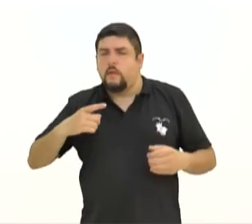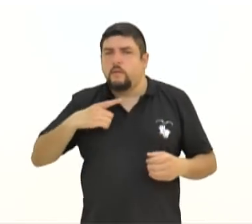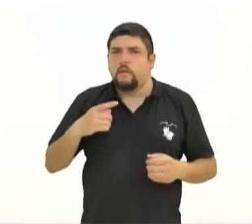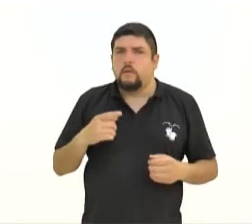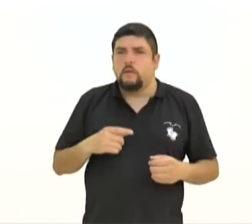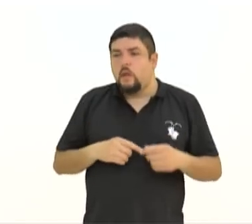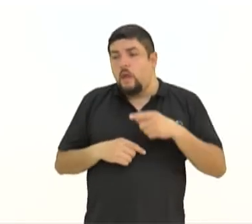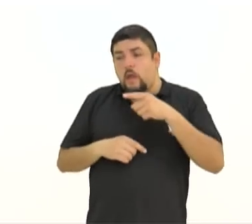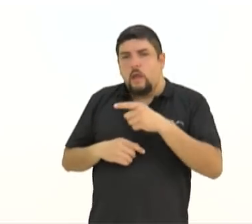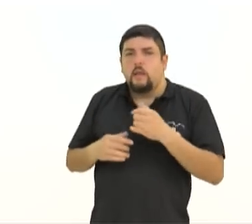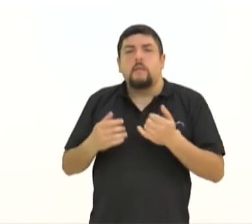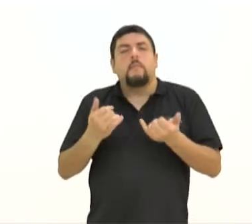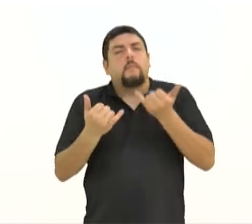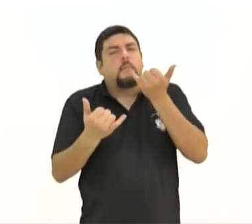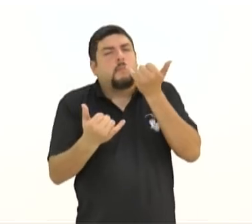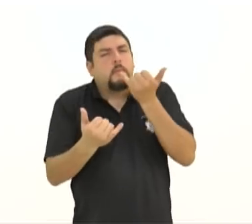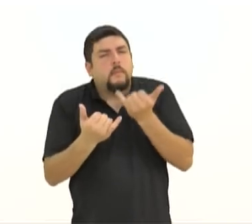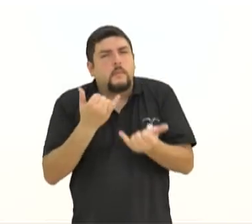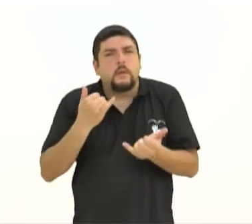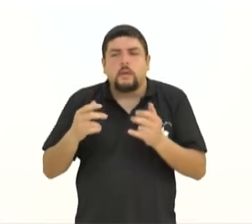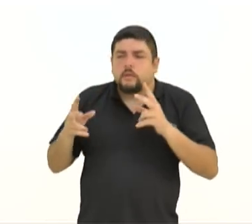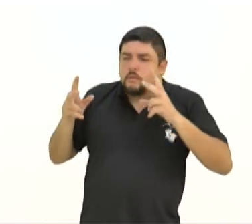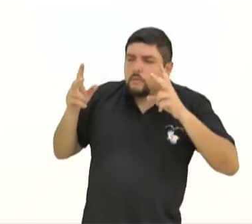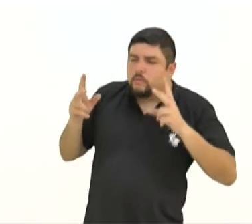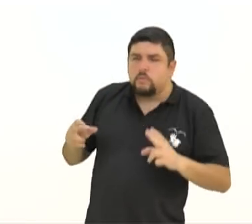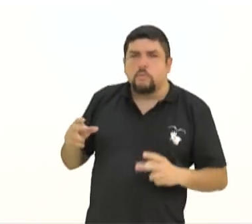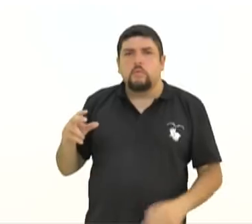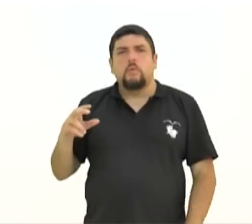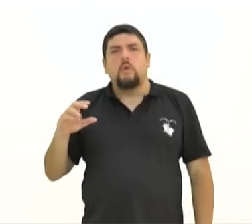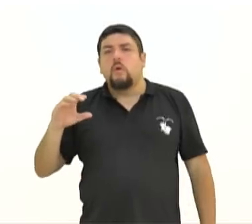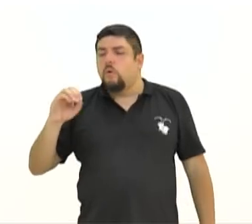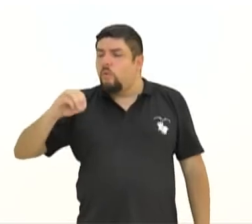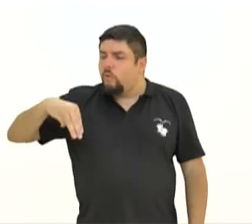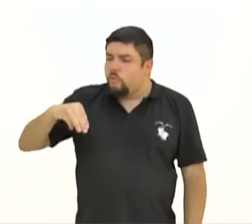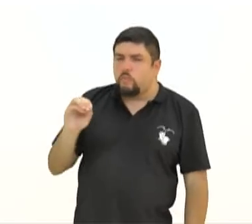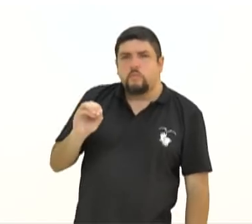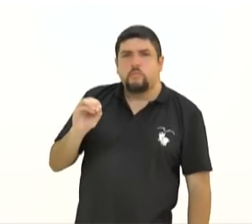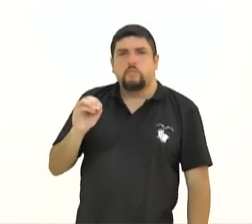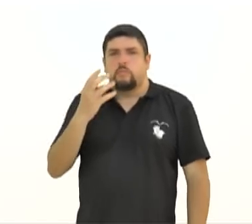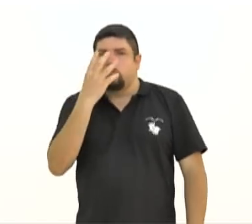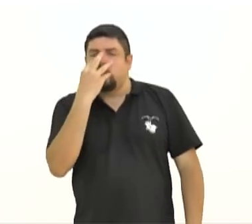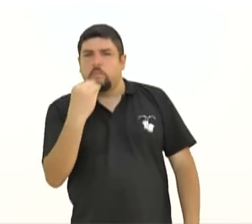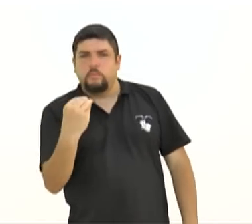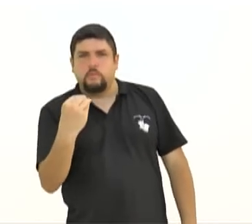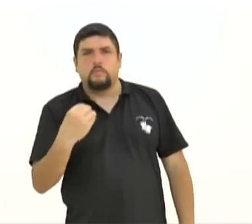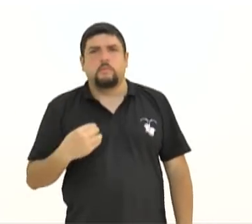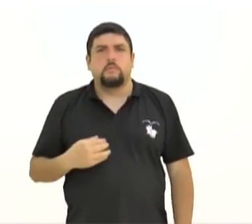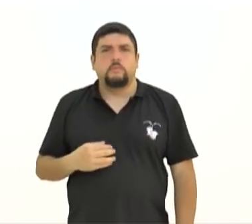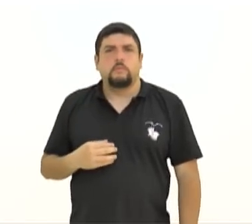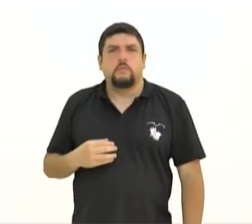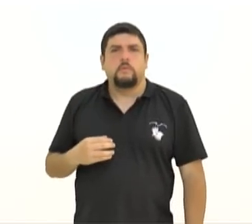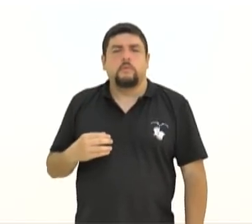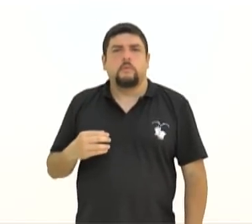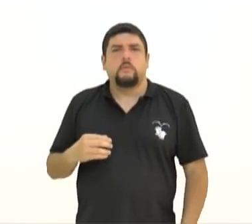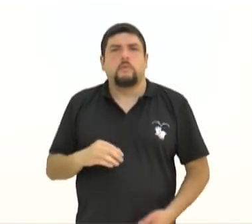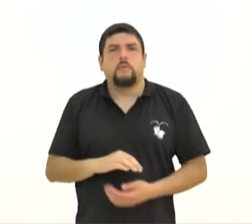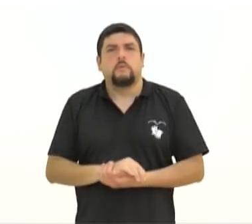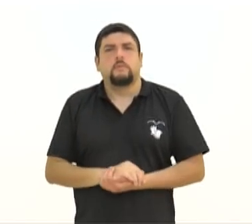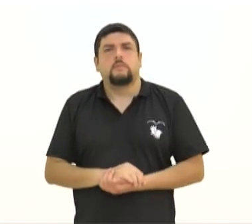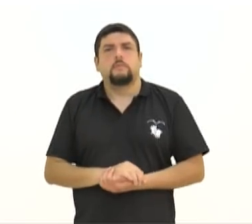Luana parece com uma raposa. Está fazendo ali a comparação por meio do verbo parecer, certo? Da semelhança,